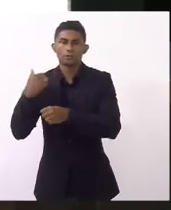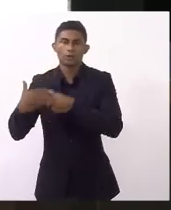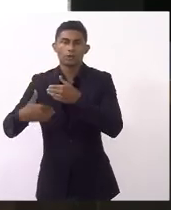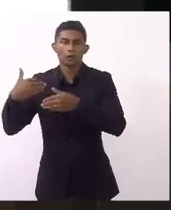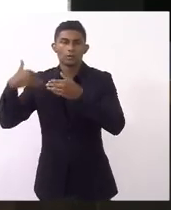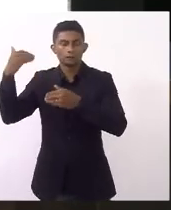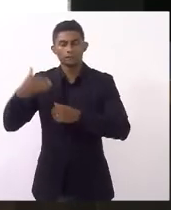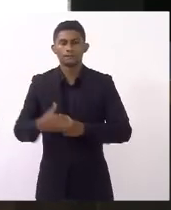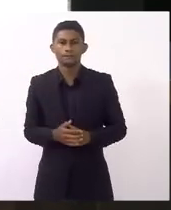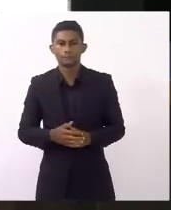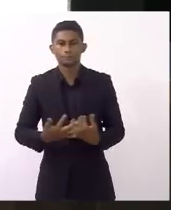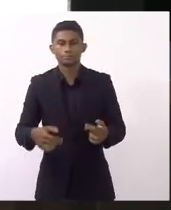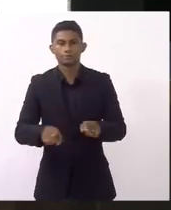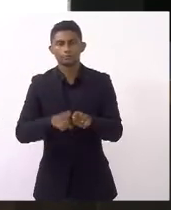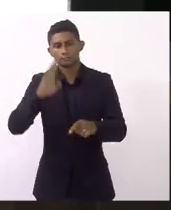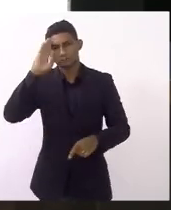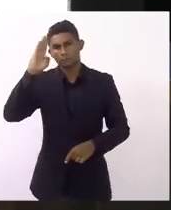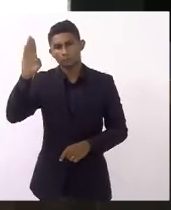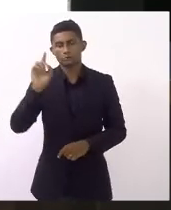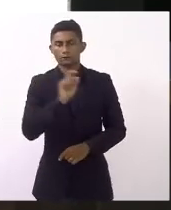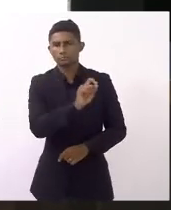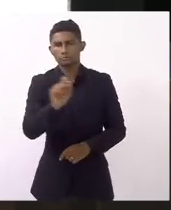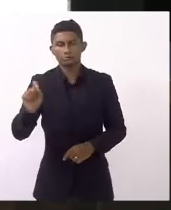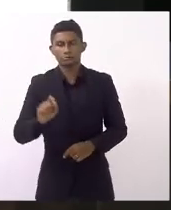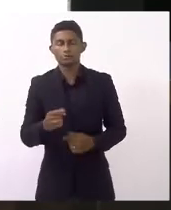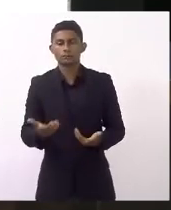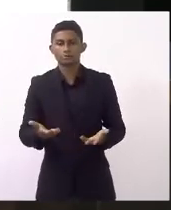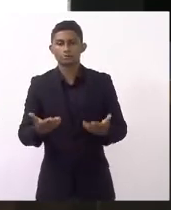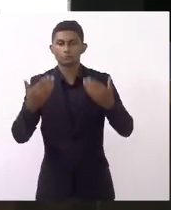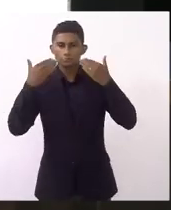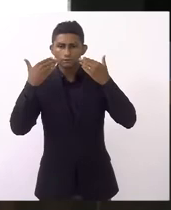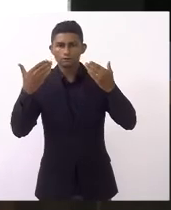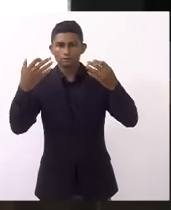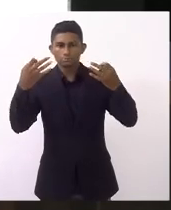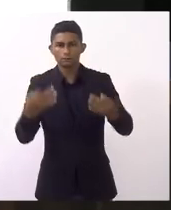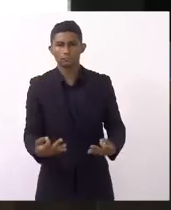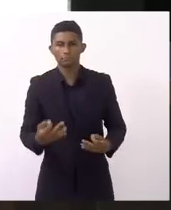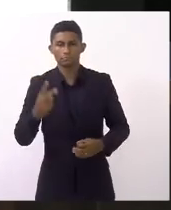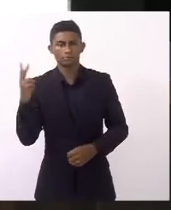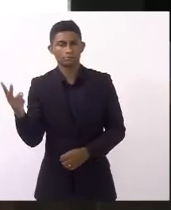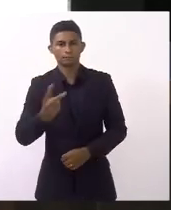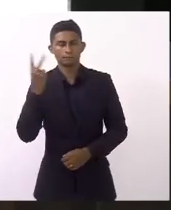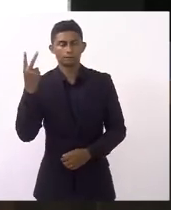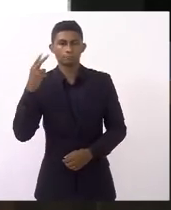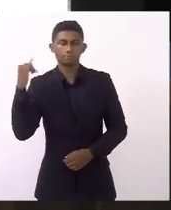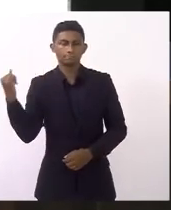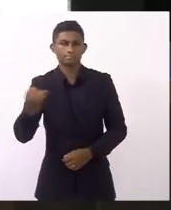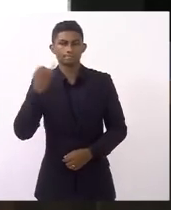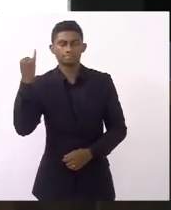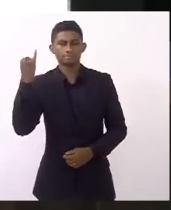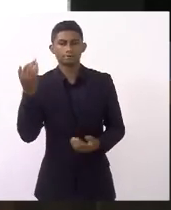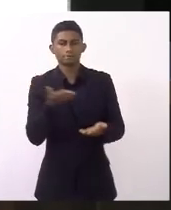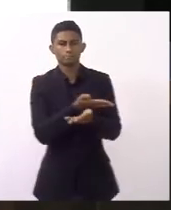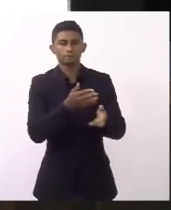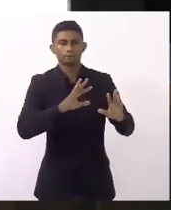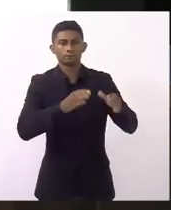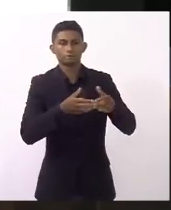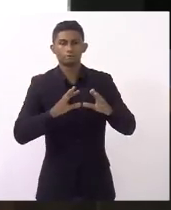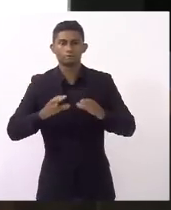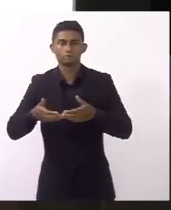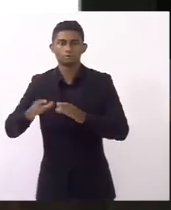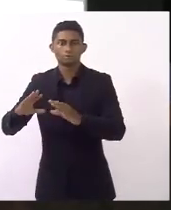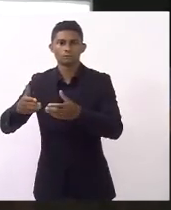e acima de tudo demonstrar o valor EA importância que grupos e